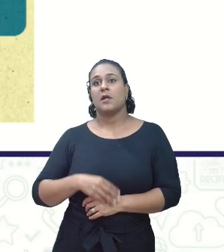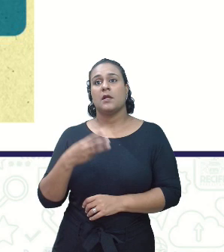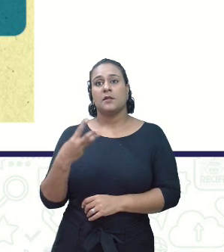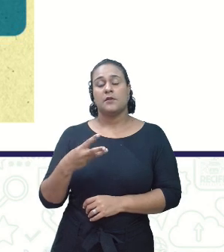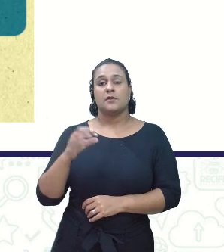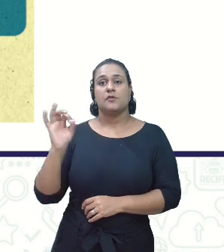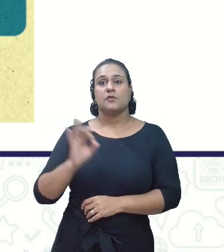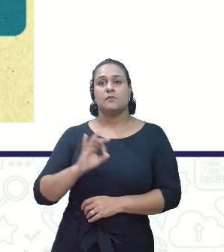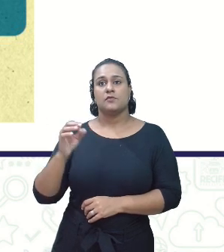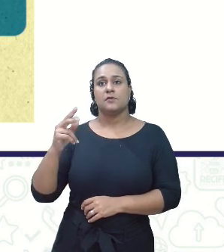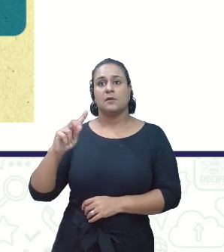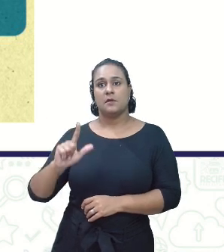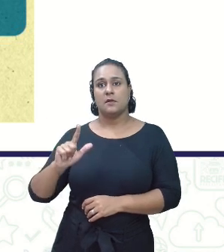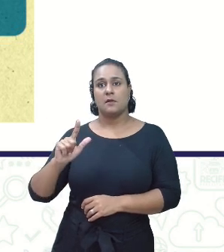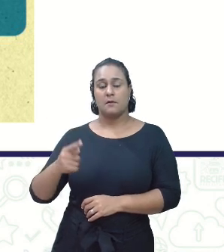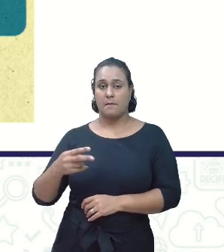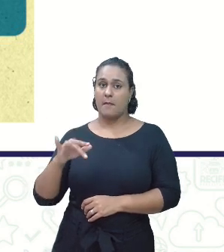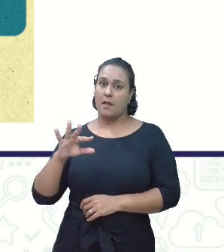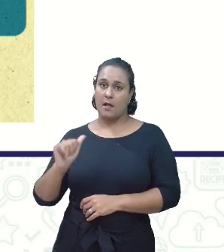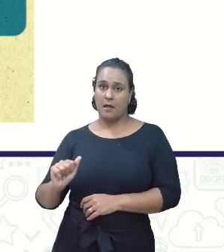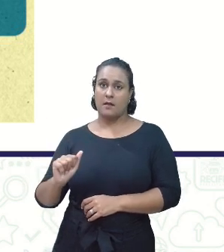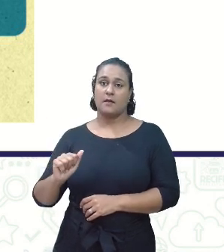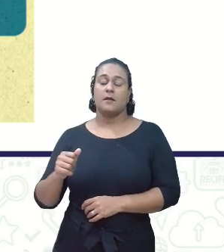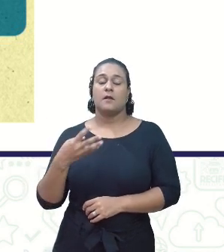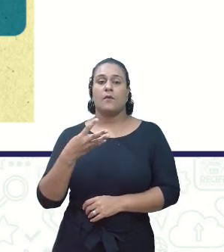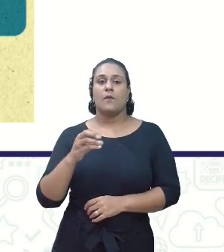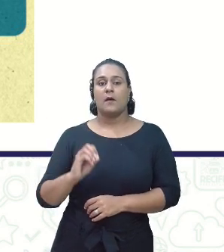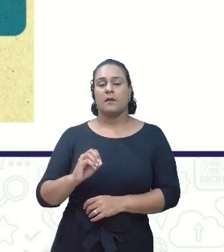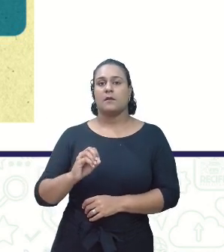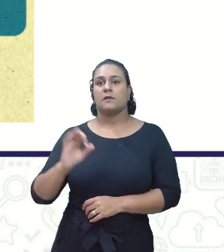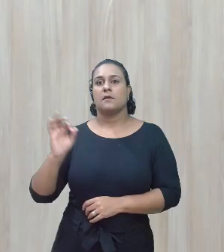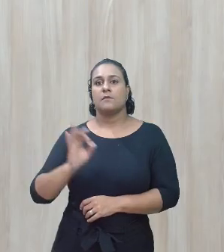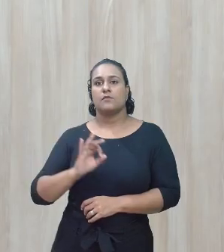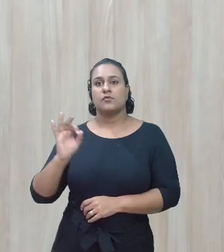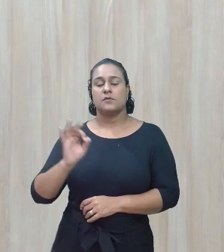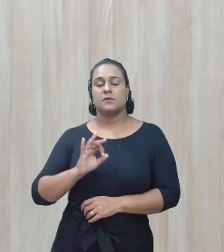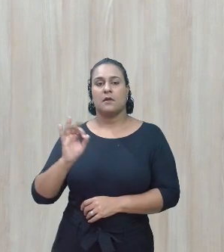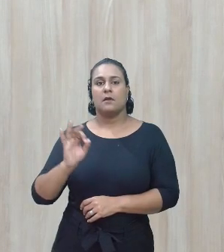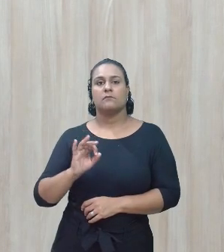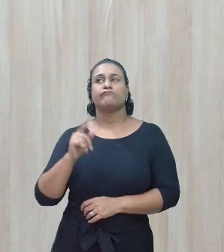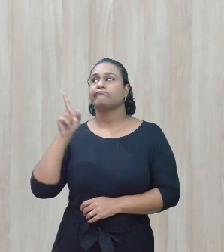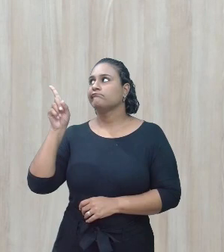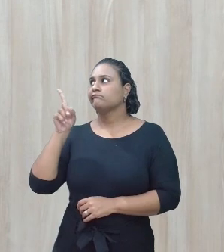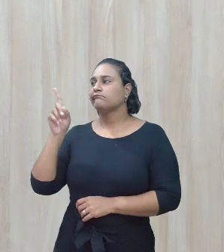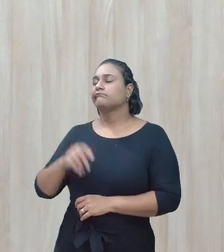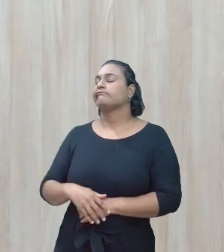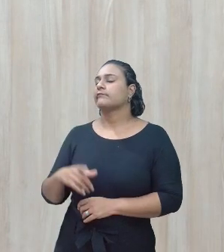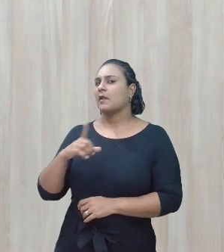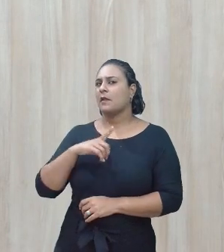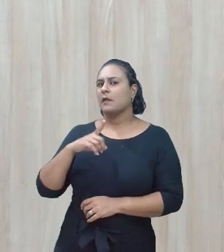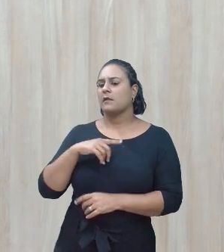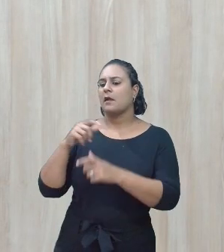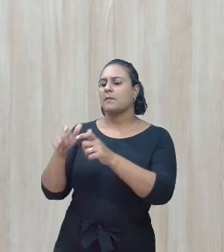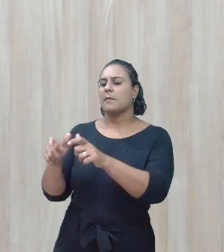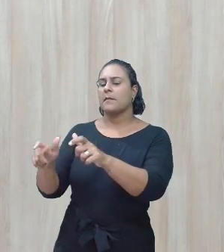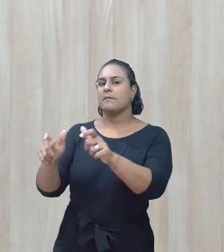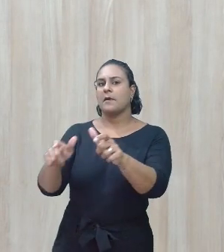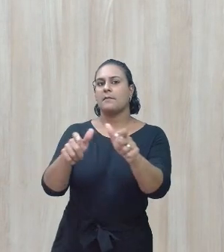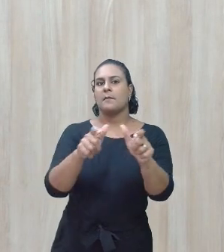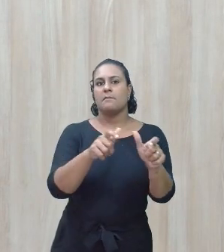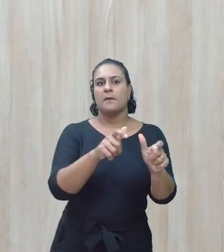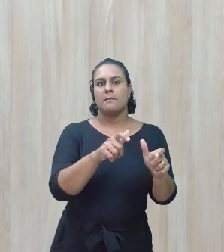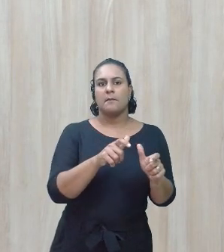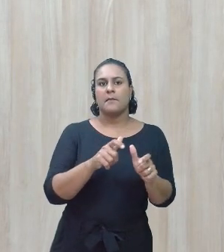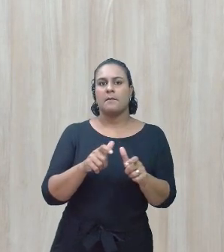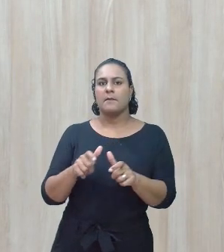40% de placas de circuito. Então, a gente consegue reaproveitar. Existem locais que coletam o lixo eletrônico para que